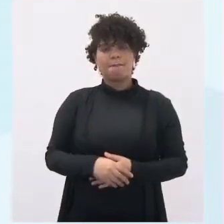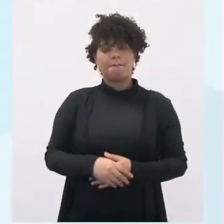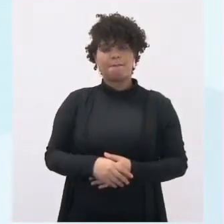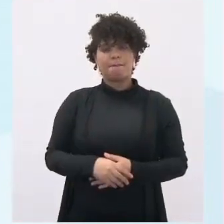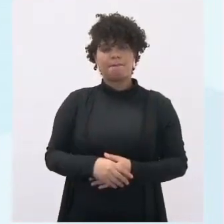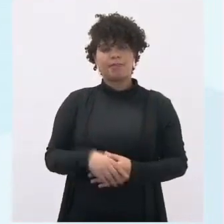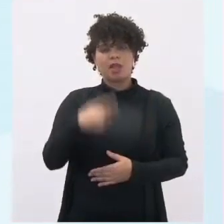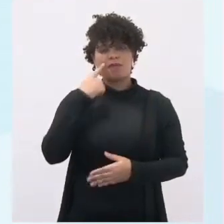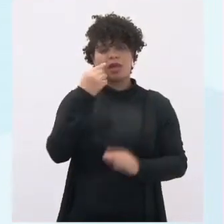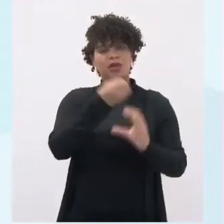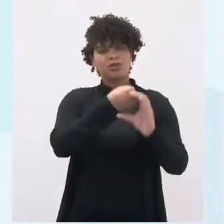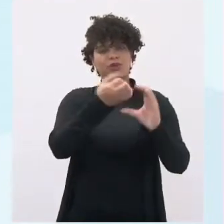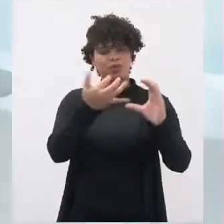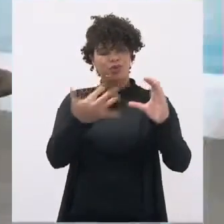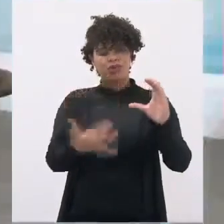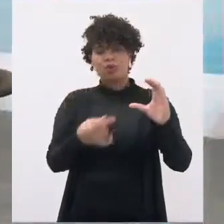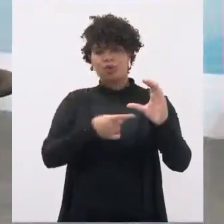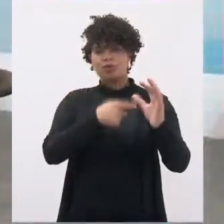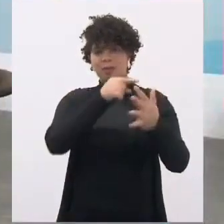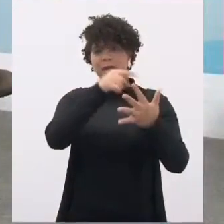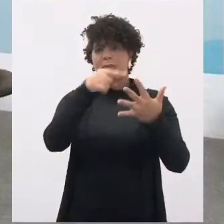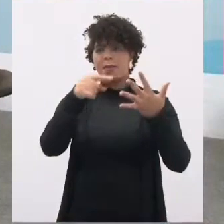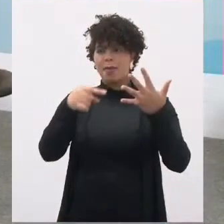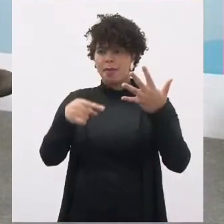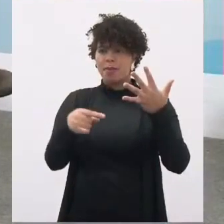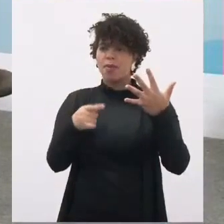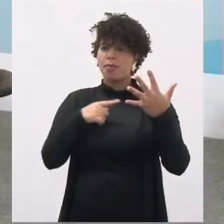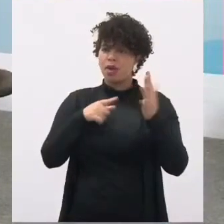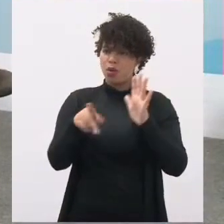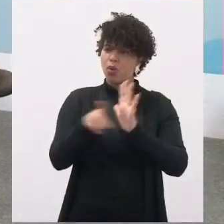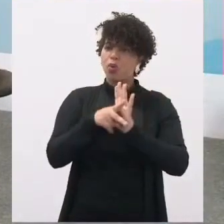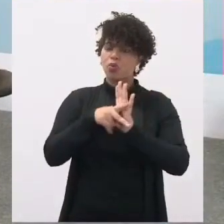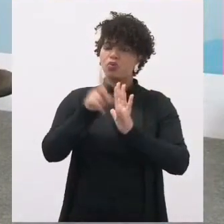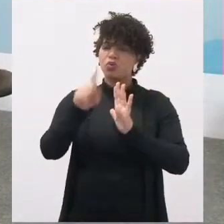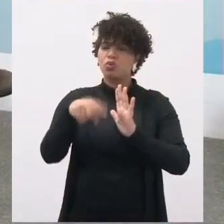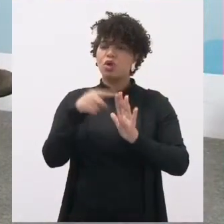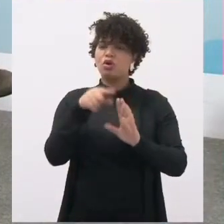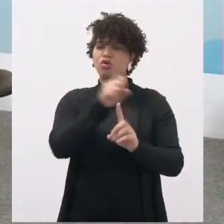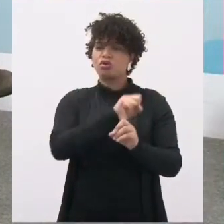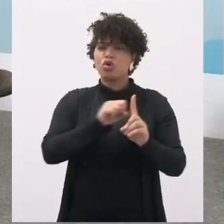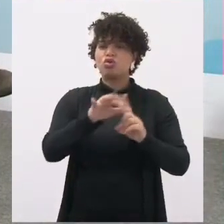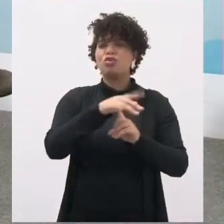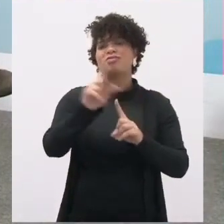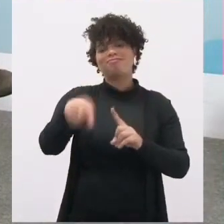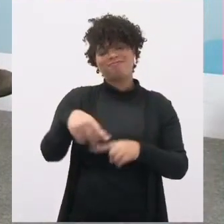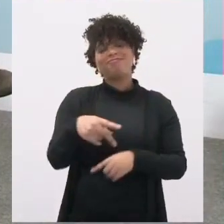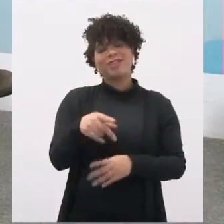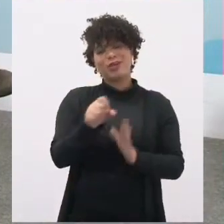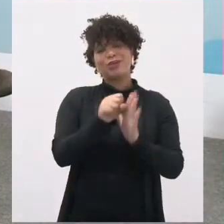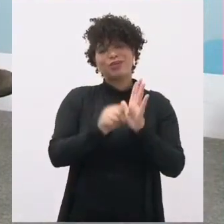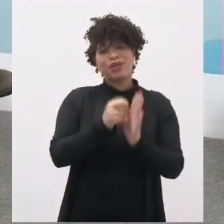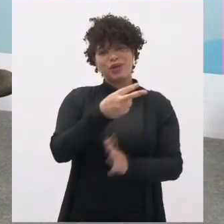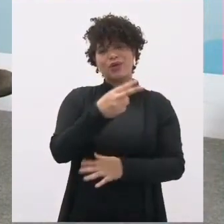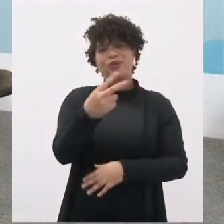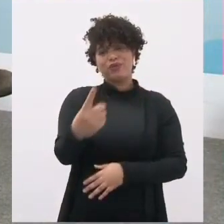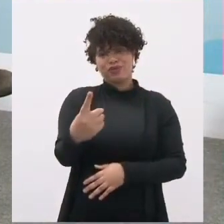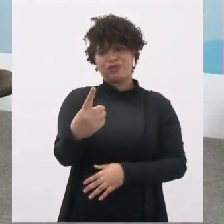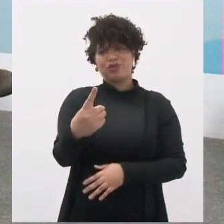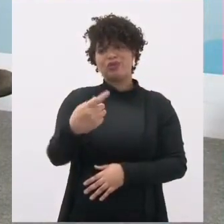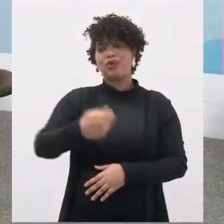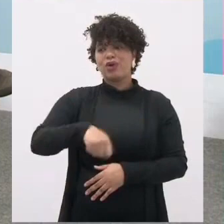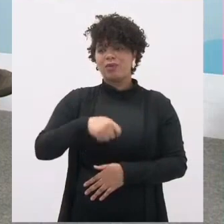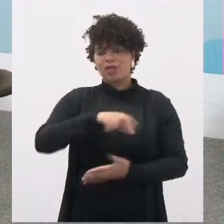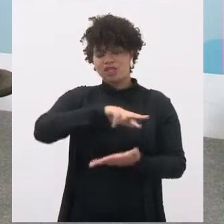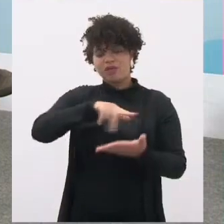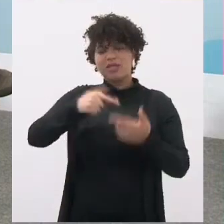São características, né, que são pedidas, né, Marcelo, aí pela sociedade aqui do século XXI, exatamente, né, que a gente tem que desenvolver